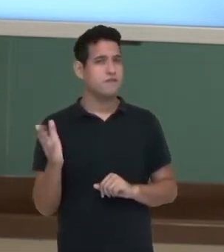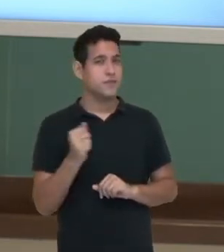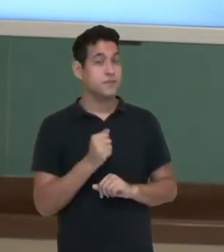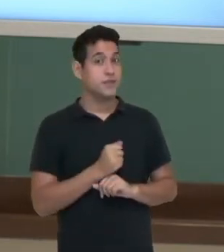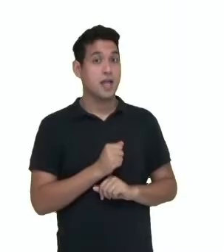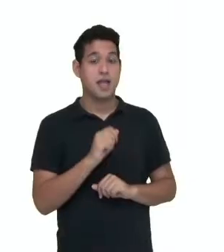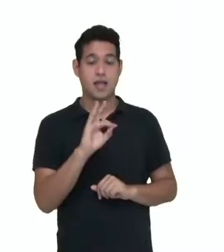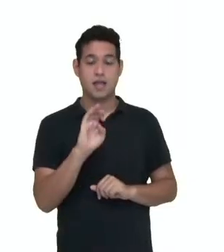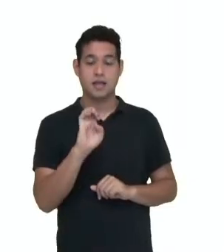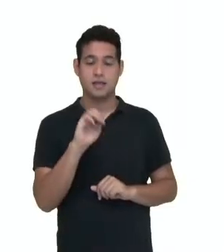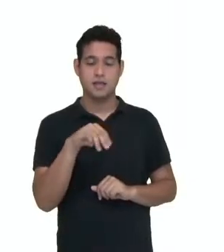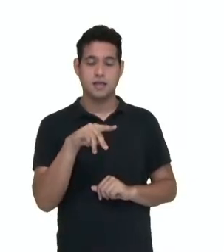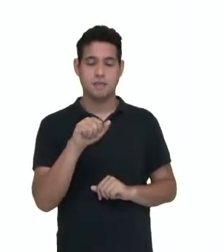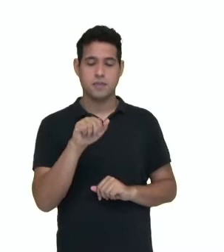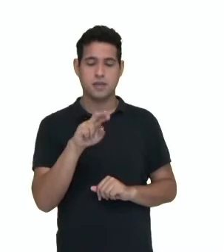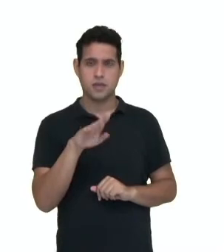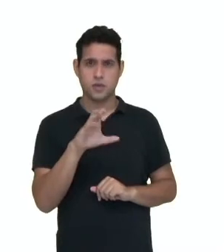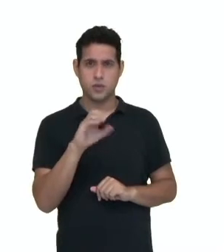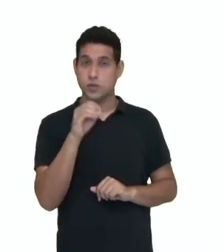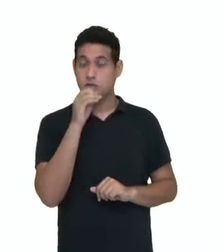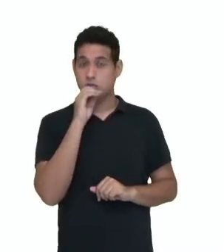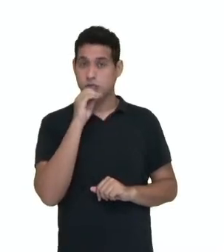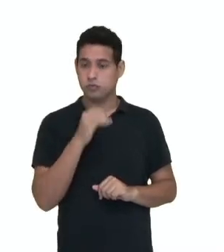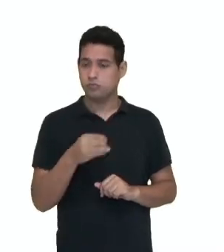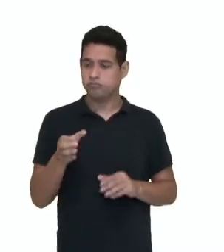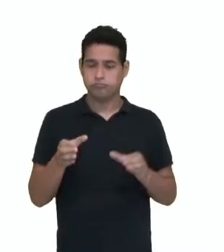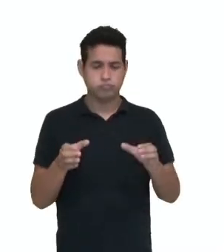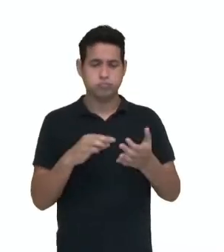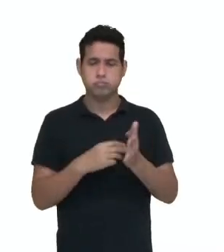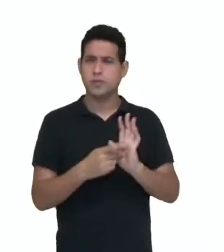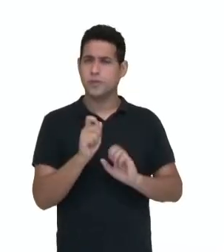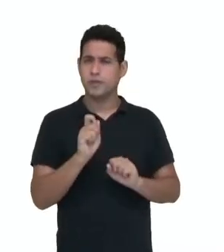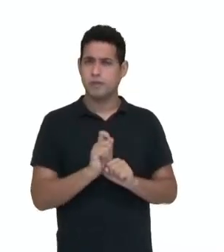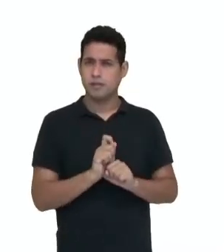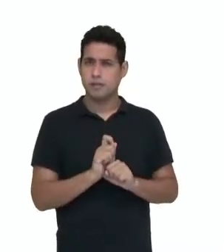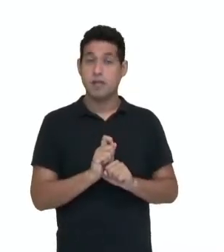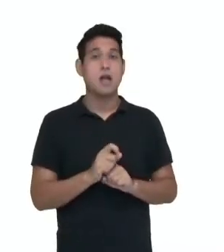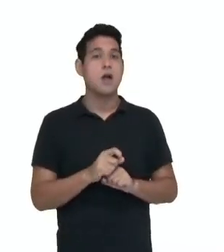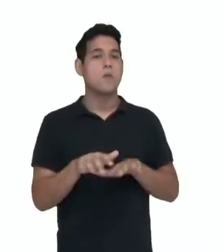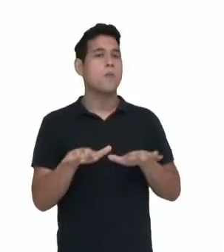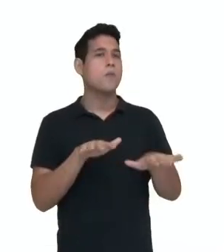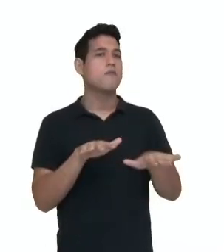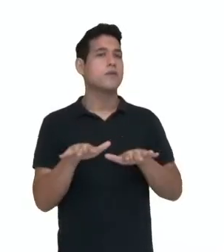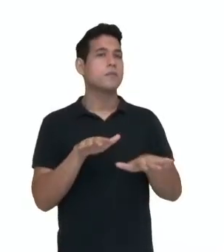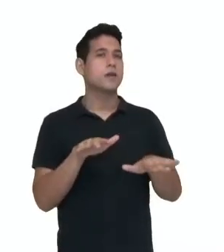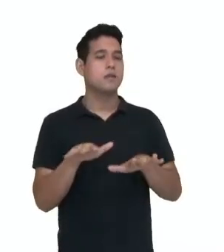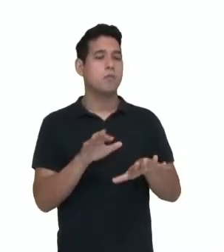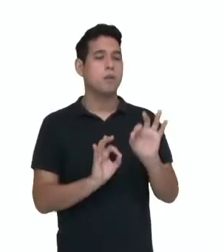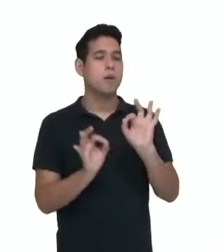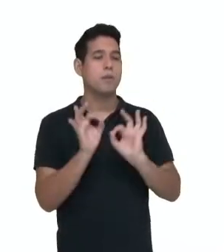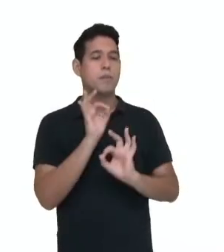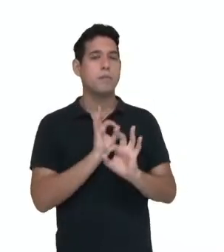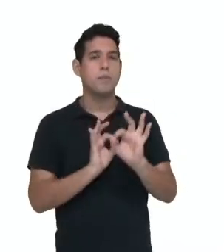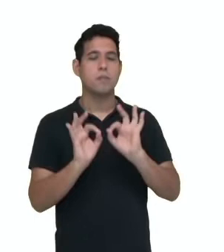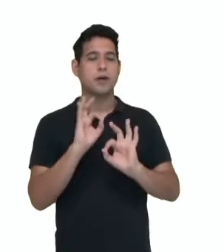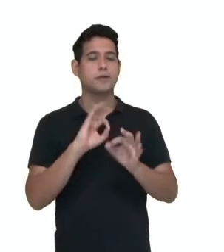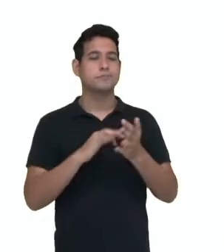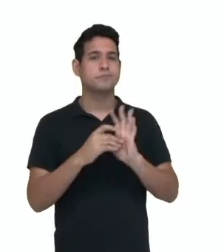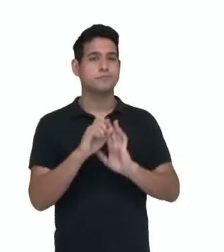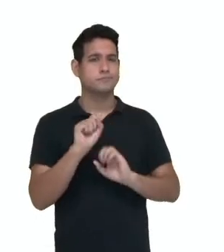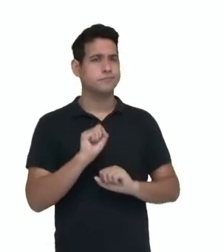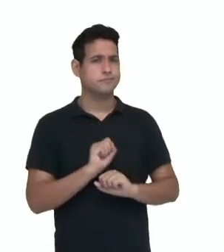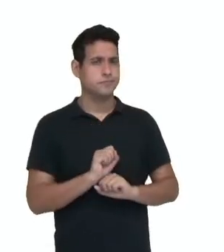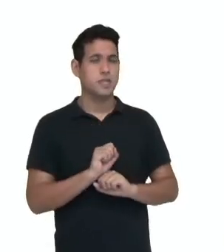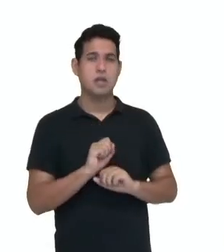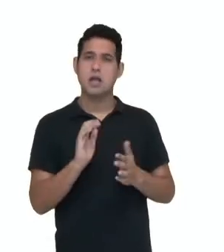A temperatura de um corpo, ela está relacionada a quê? Ao movimento das partículas que possui